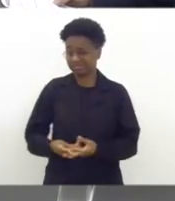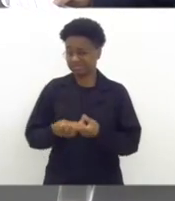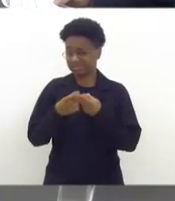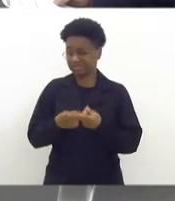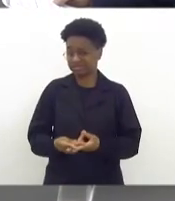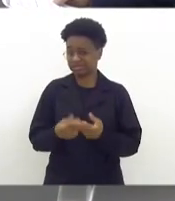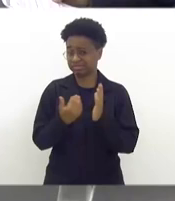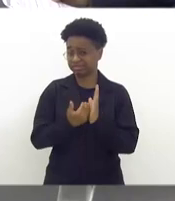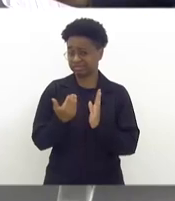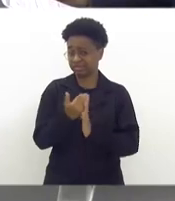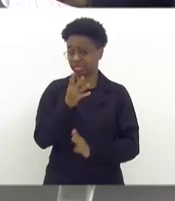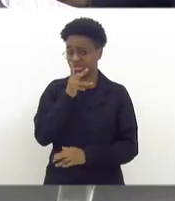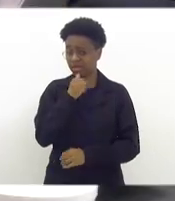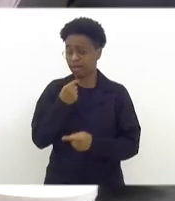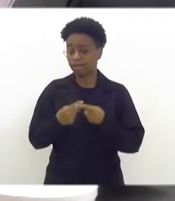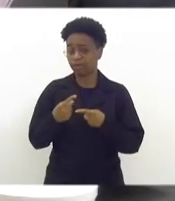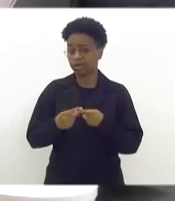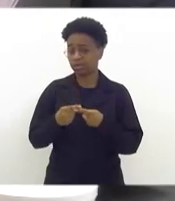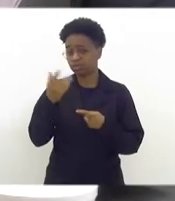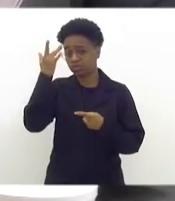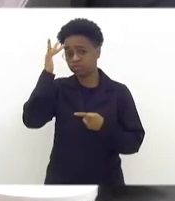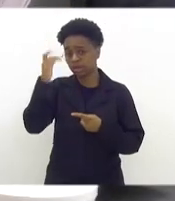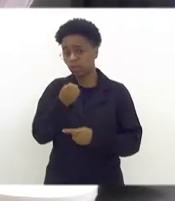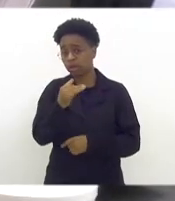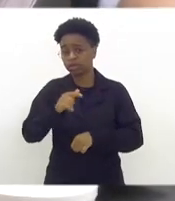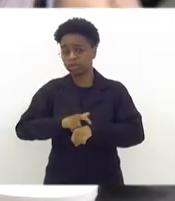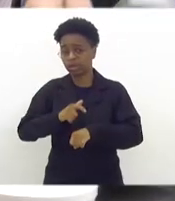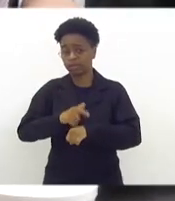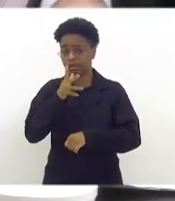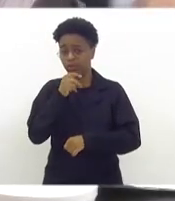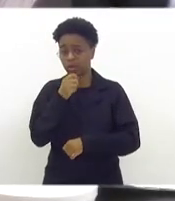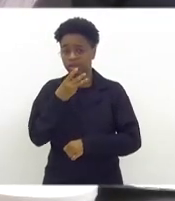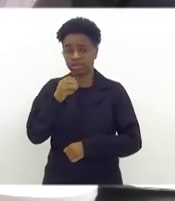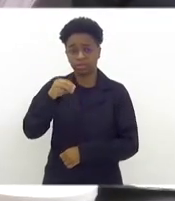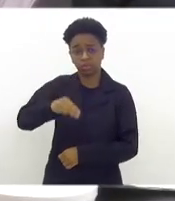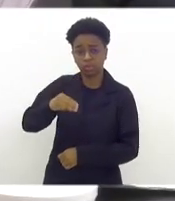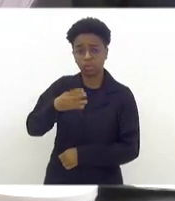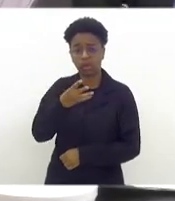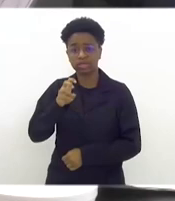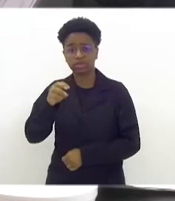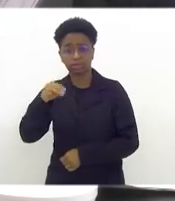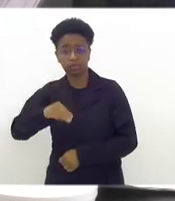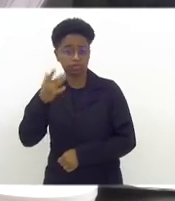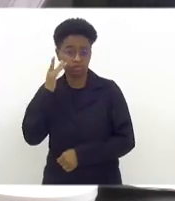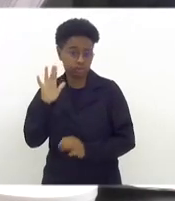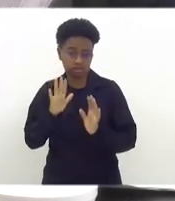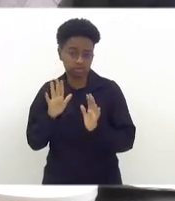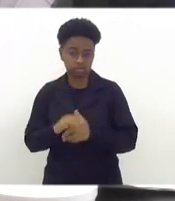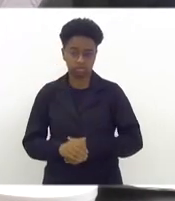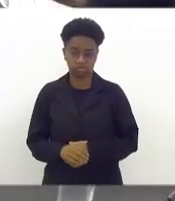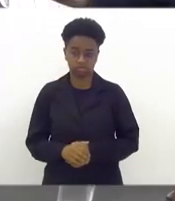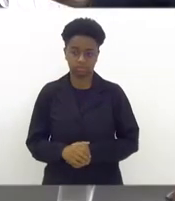É irritante. Você não tem a menor perspectiva de saber se em meia hora, em 45 minutos, você vai ser atendido.